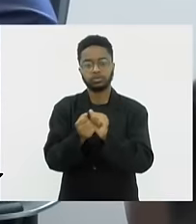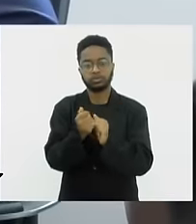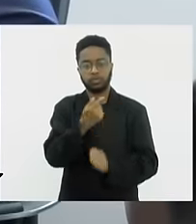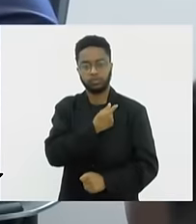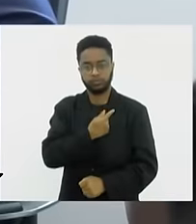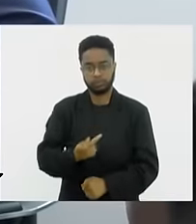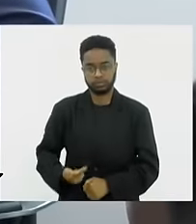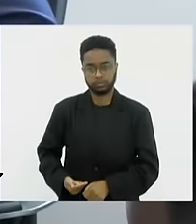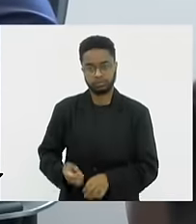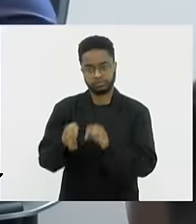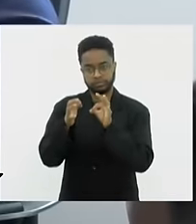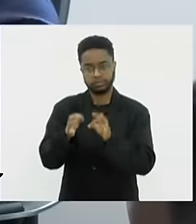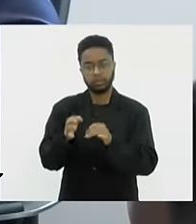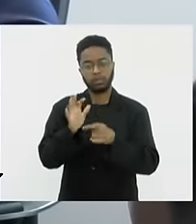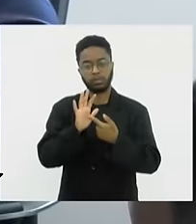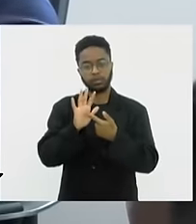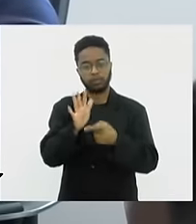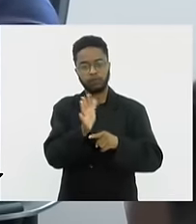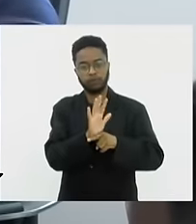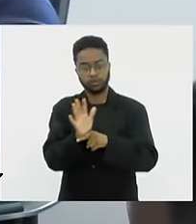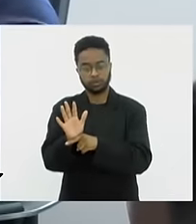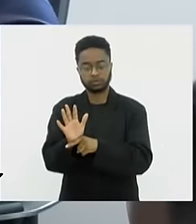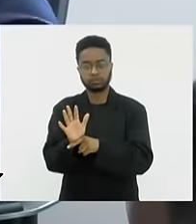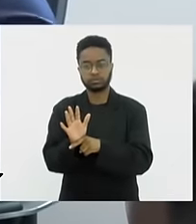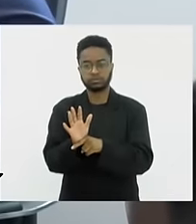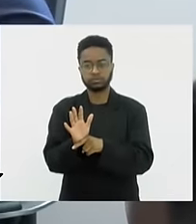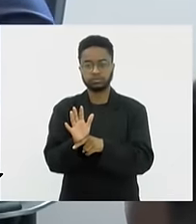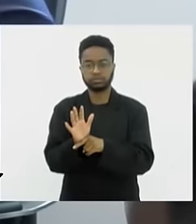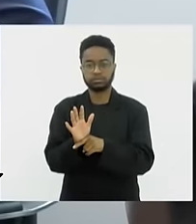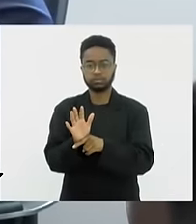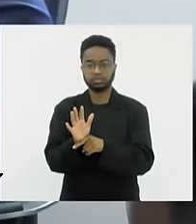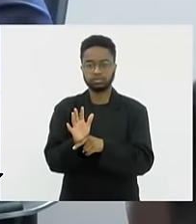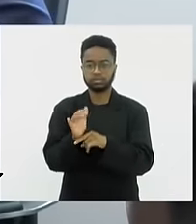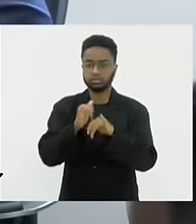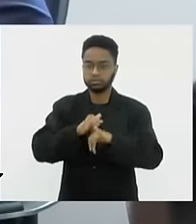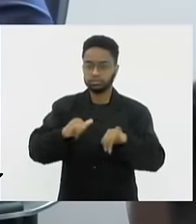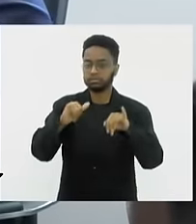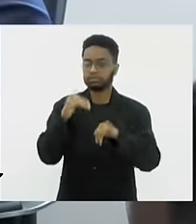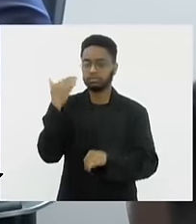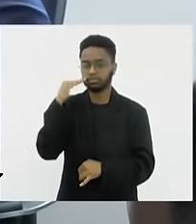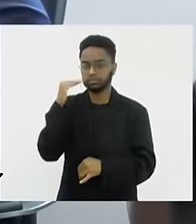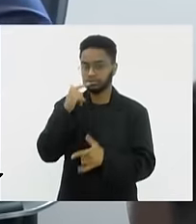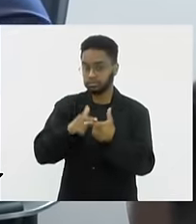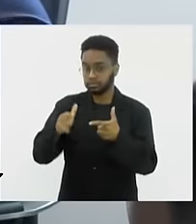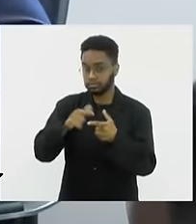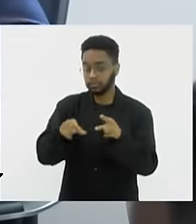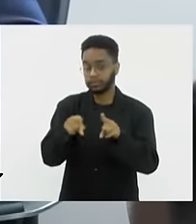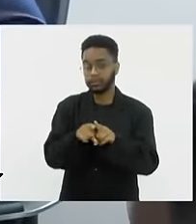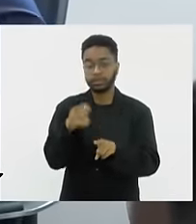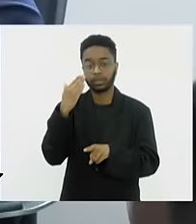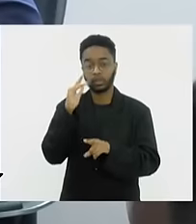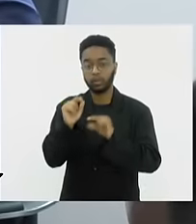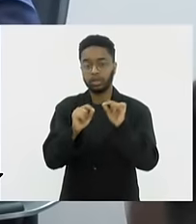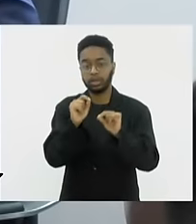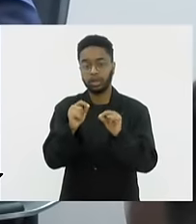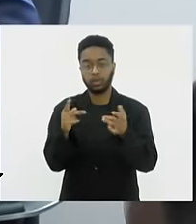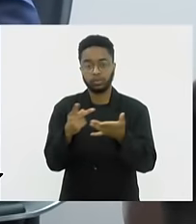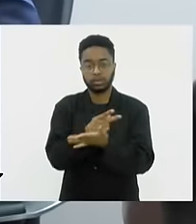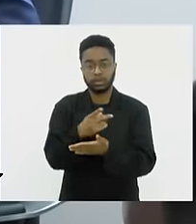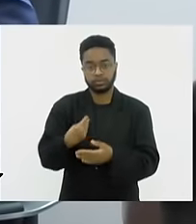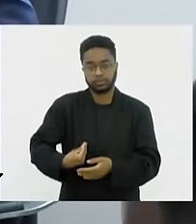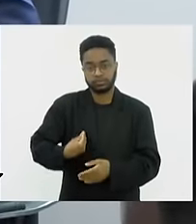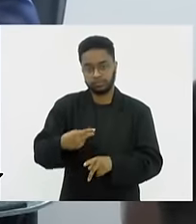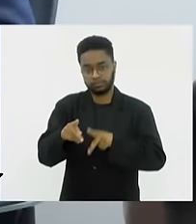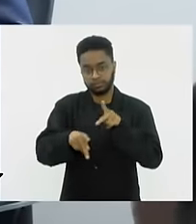confirmado em vídeo, dele dizendo entender o problema, o drama que as pessoas sentem, e eu acho que está claro